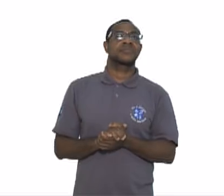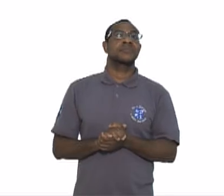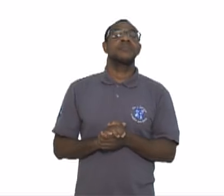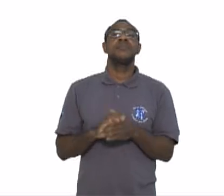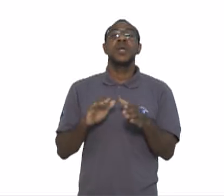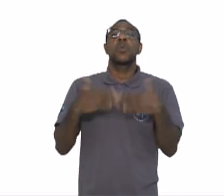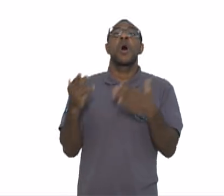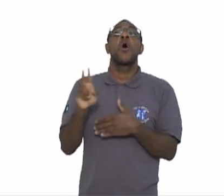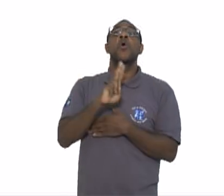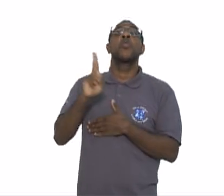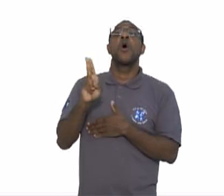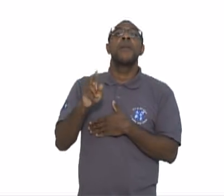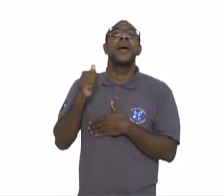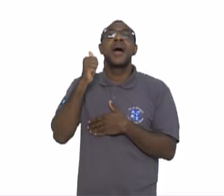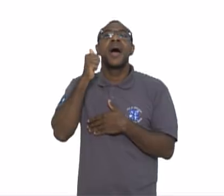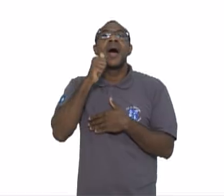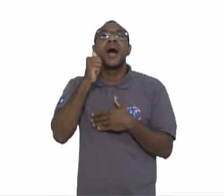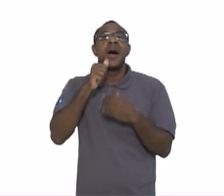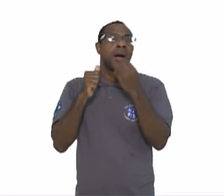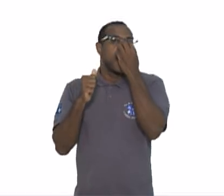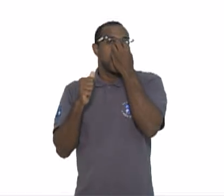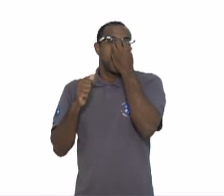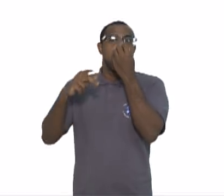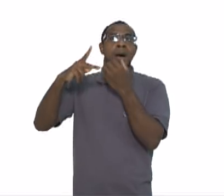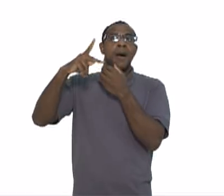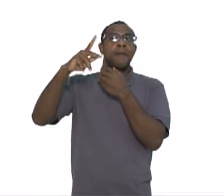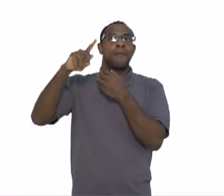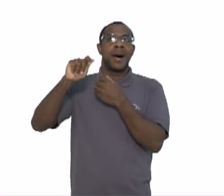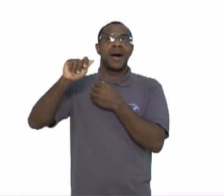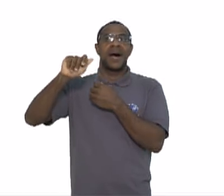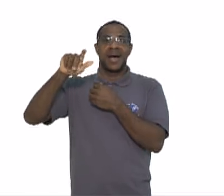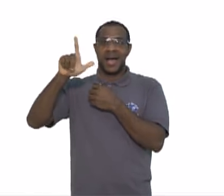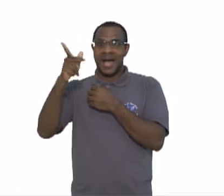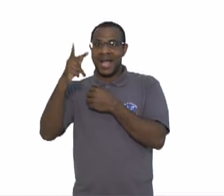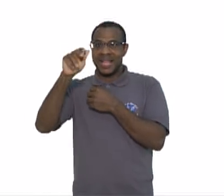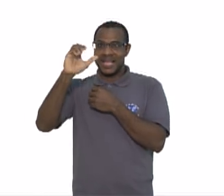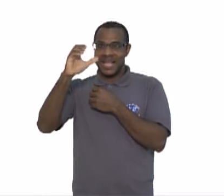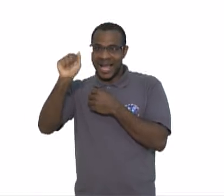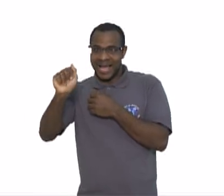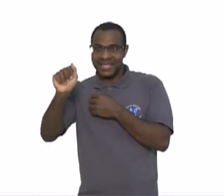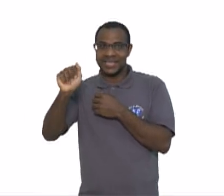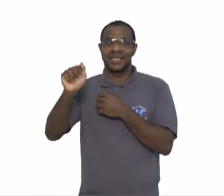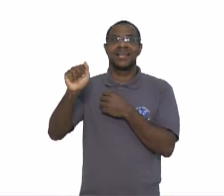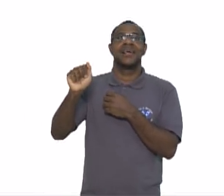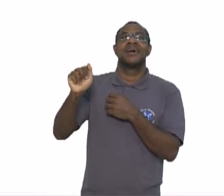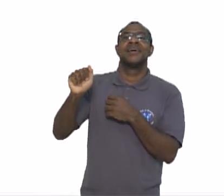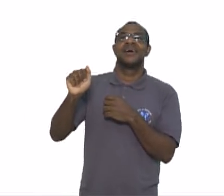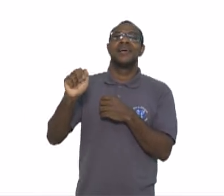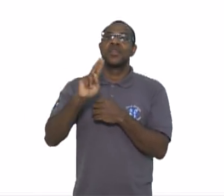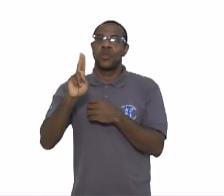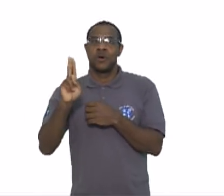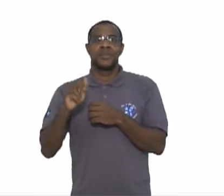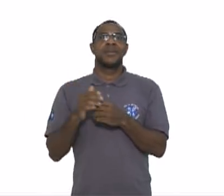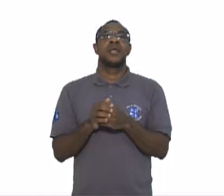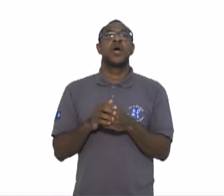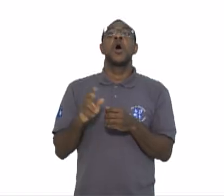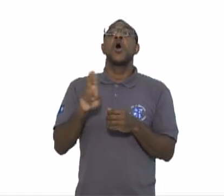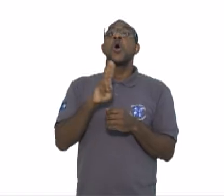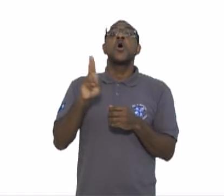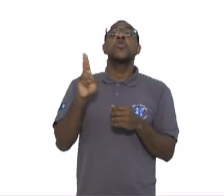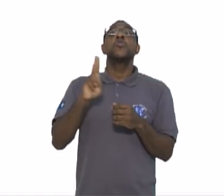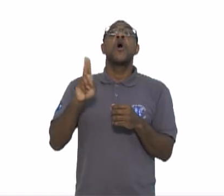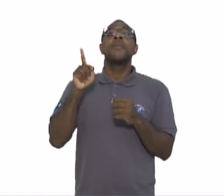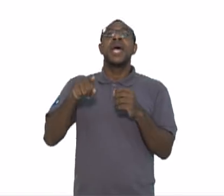Qual o nome da palhaça que conhecemos na aula passada e nessa ela apareceu também? Dica: seu nome é um objeto que